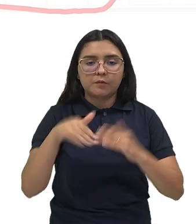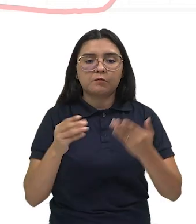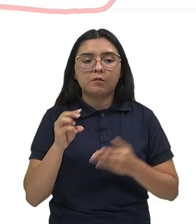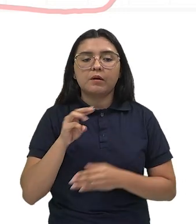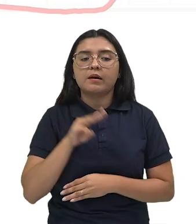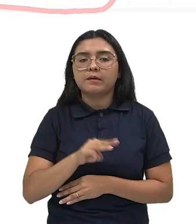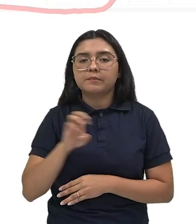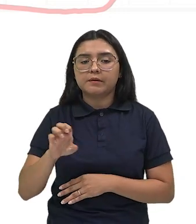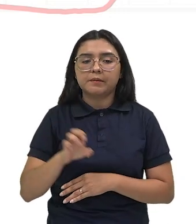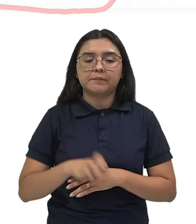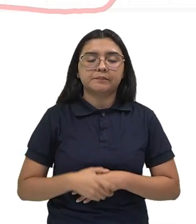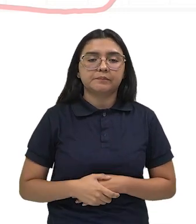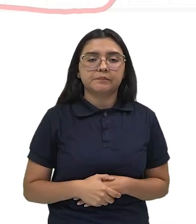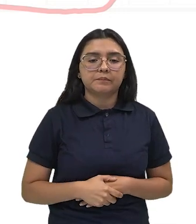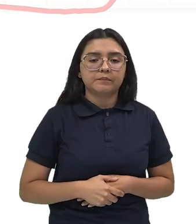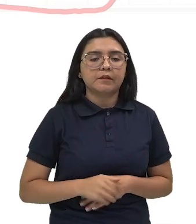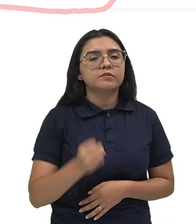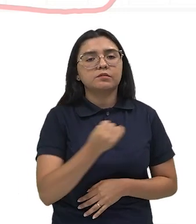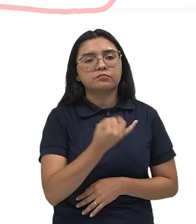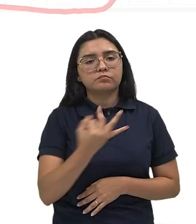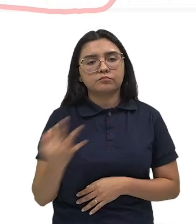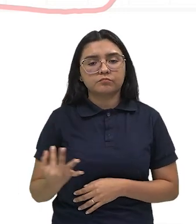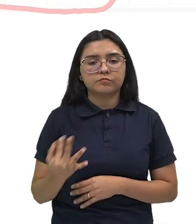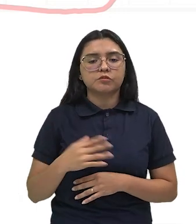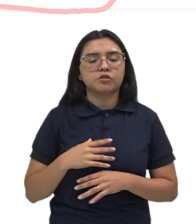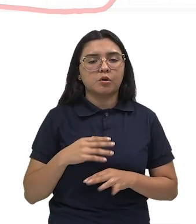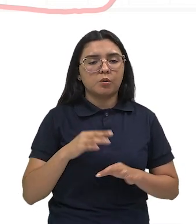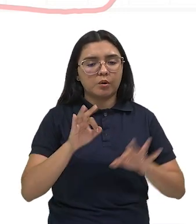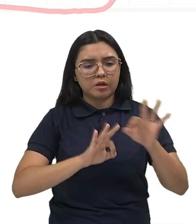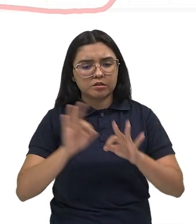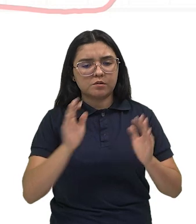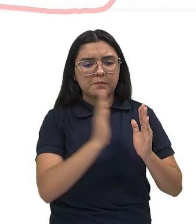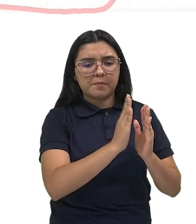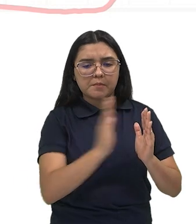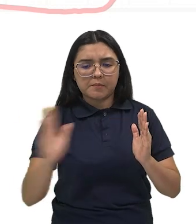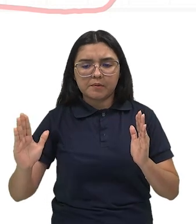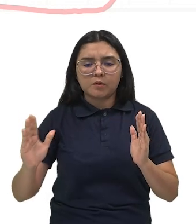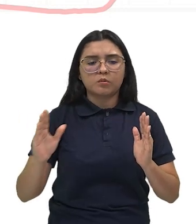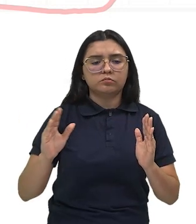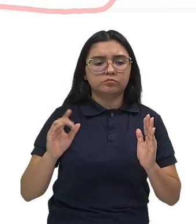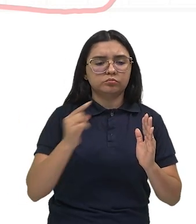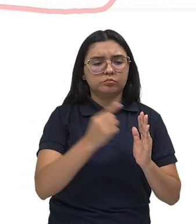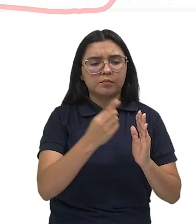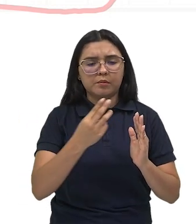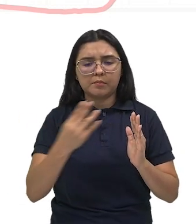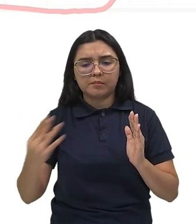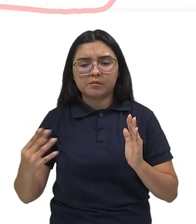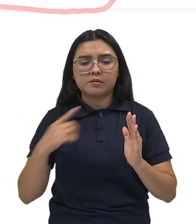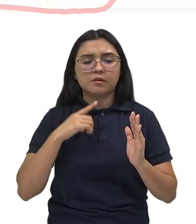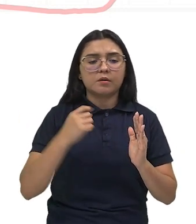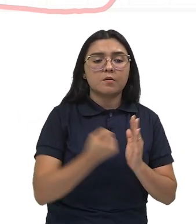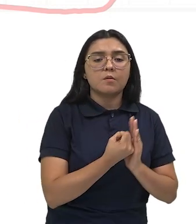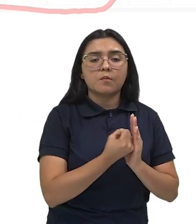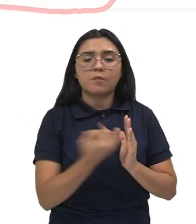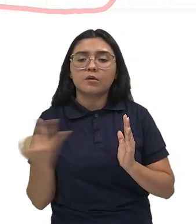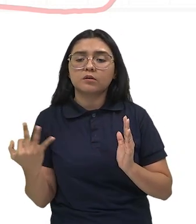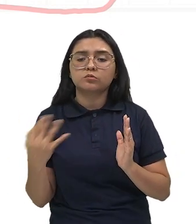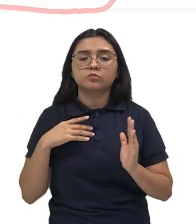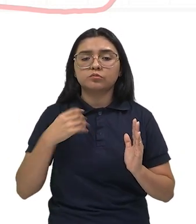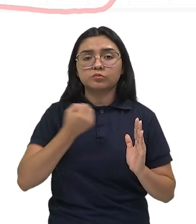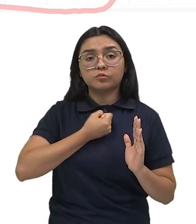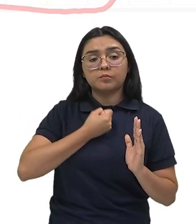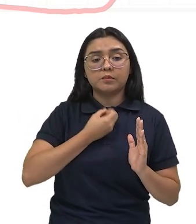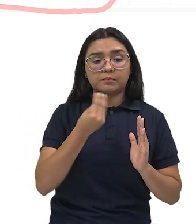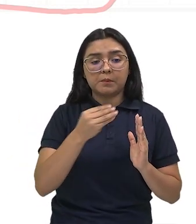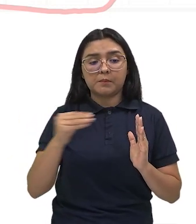você contar, certo? Depois de organizado, você contou, né? Nós temos quantos números